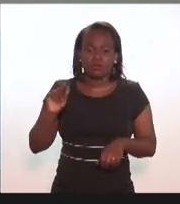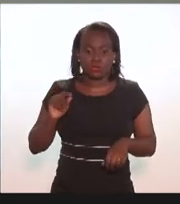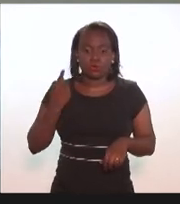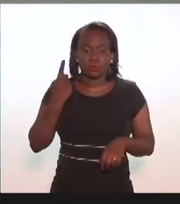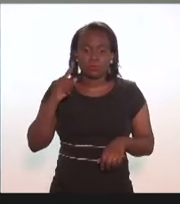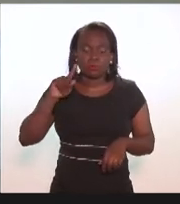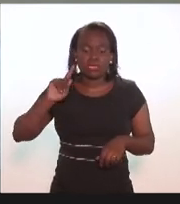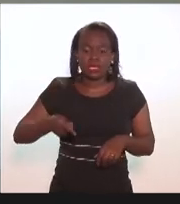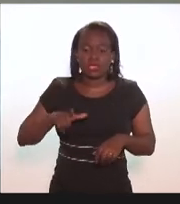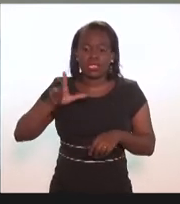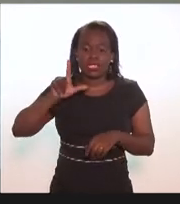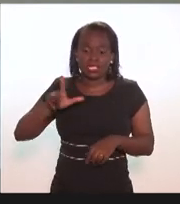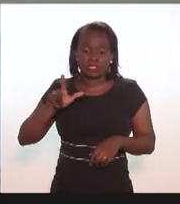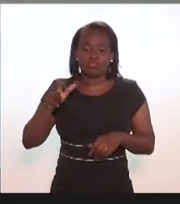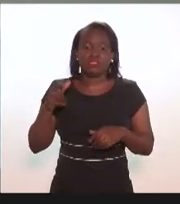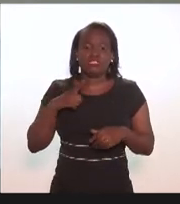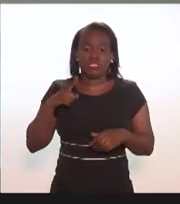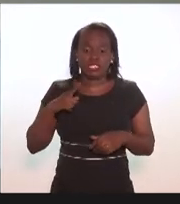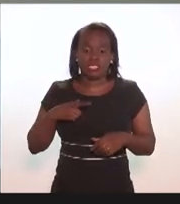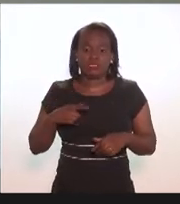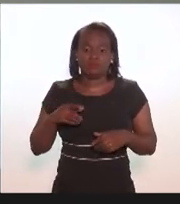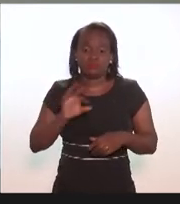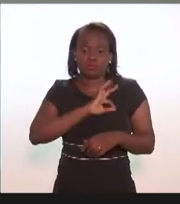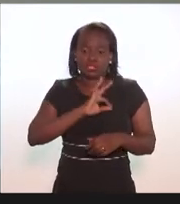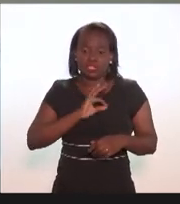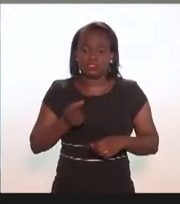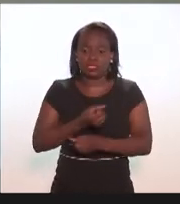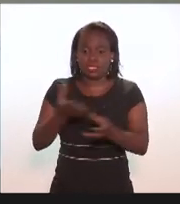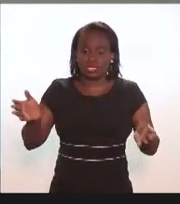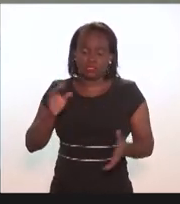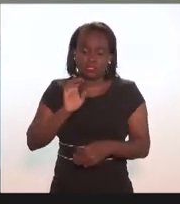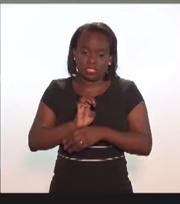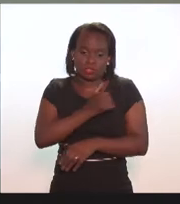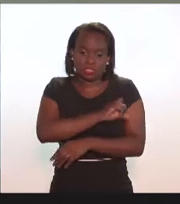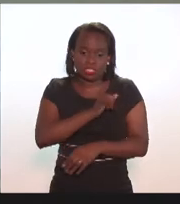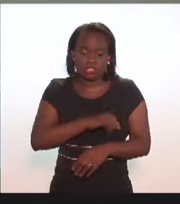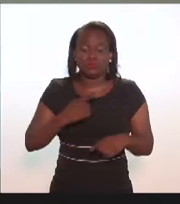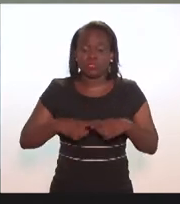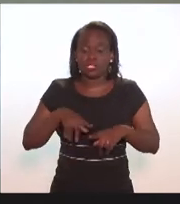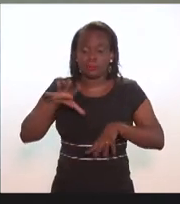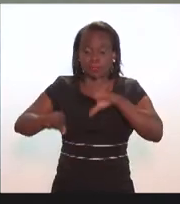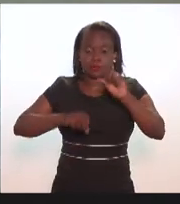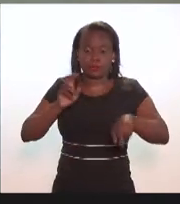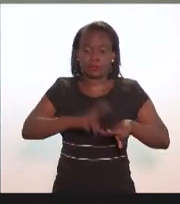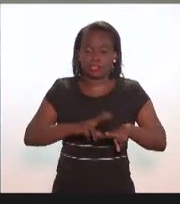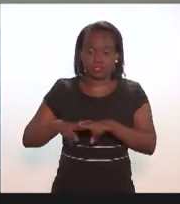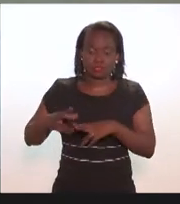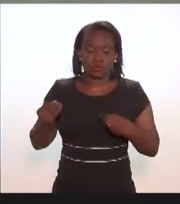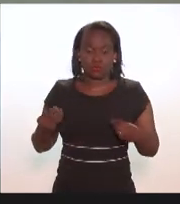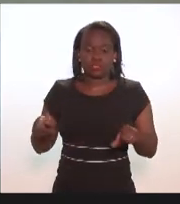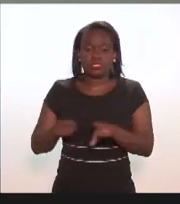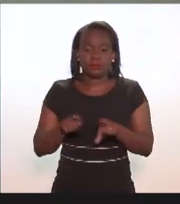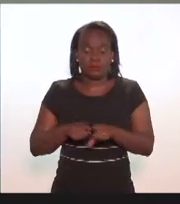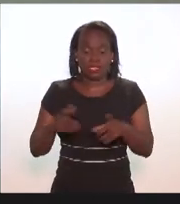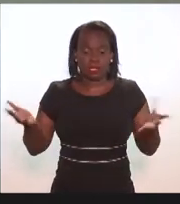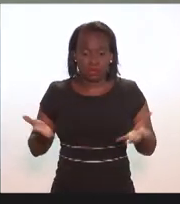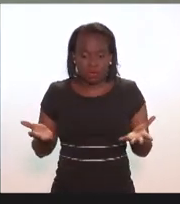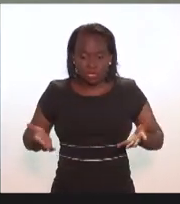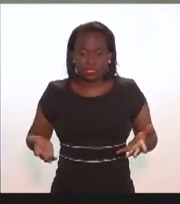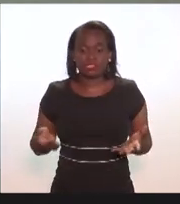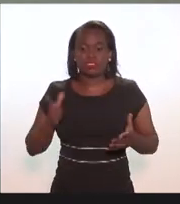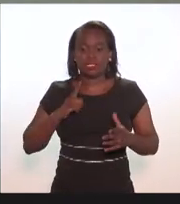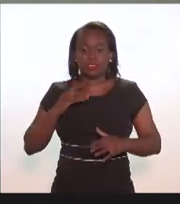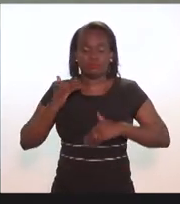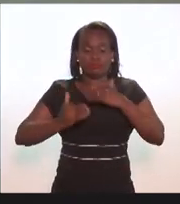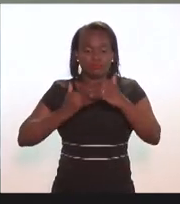1 milhão de litros de combustíveis para a polícia, para as polícias do Estado do Rio de Janeiro, fruto de apreensão. E acredito que nesse ano, com os processos